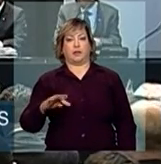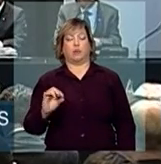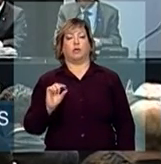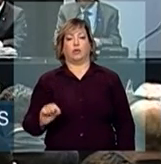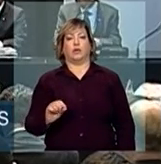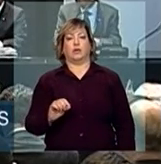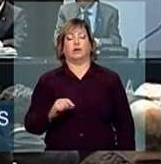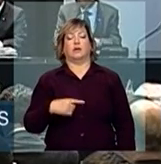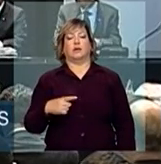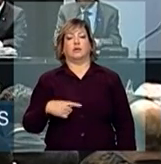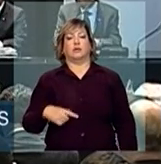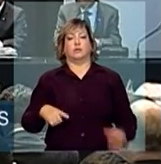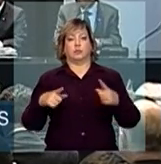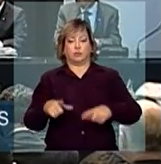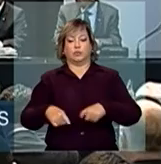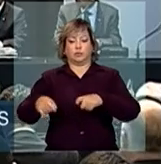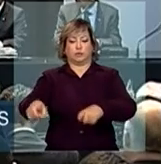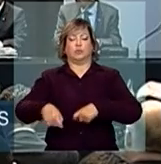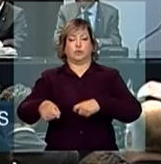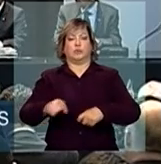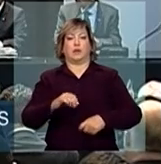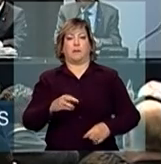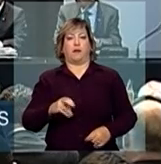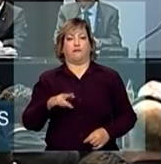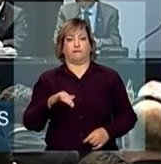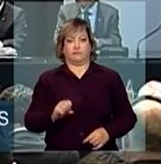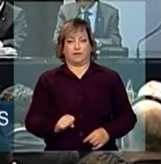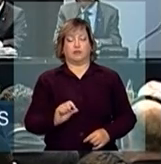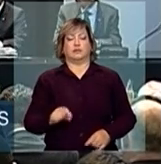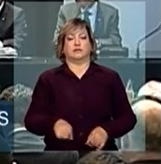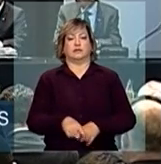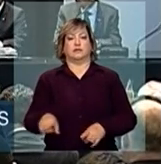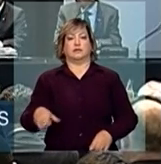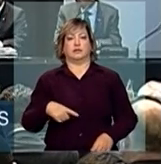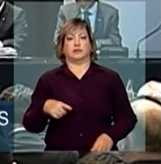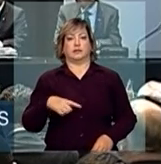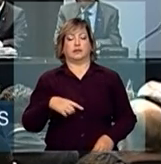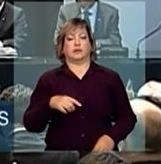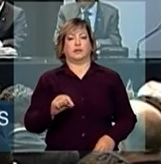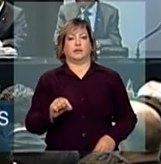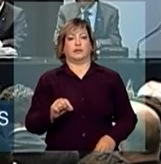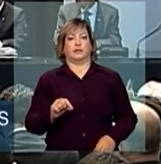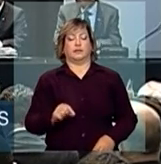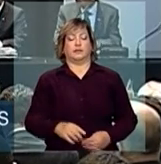Assinam o presidente do INCRA, senhor Carlos Mário Guedes de Guedes.